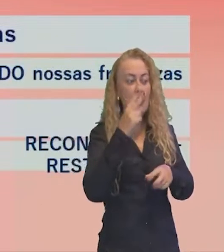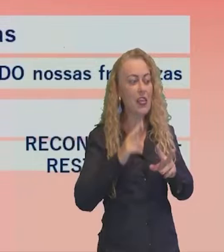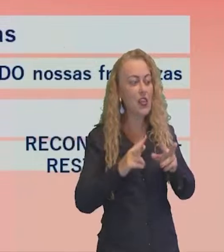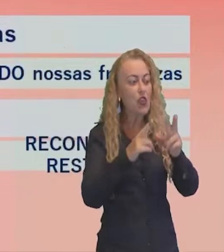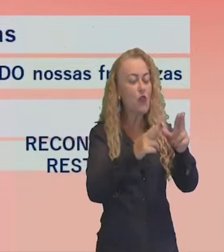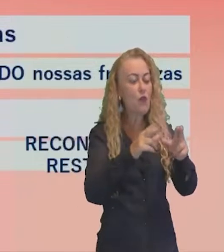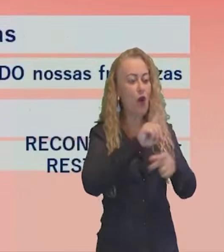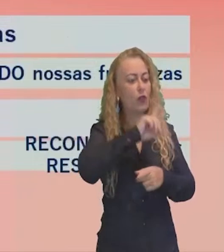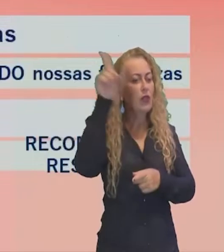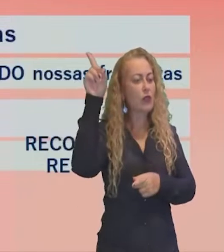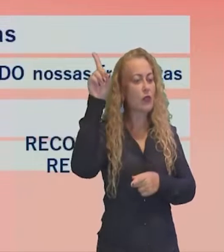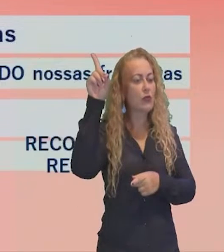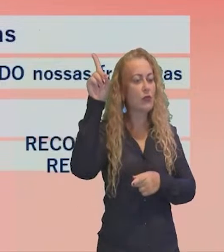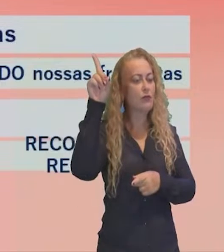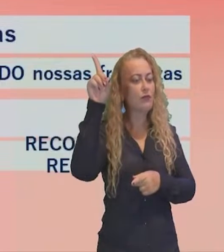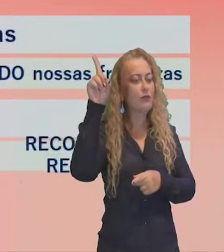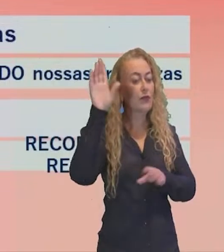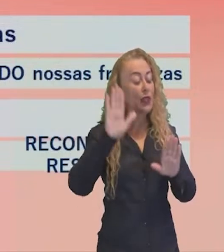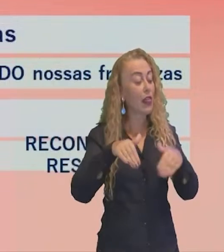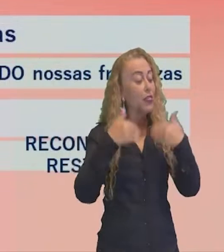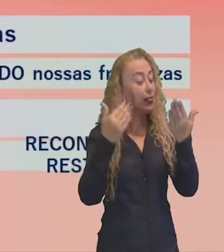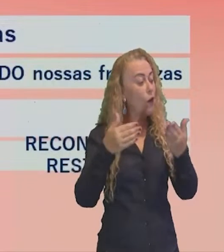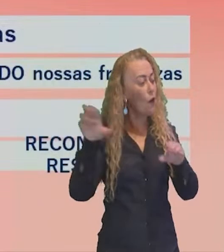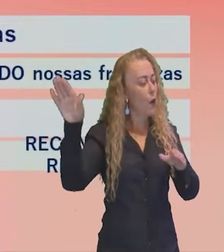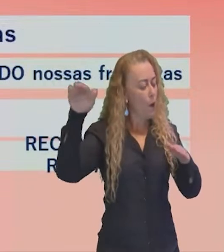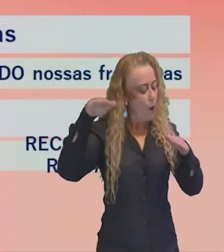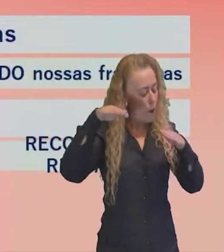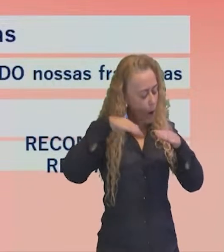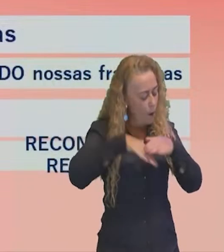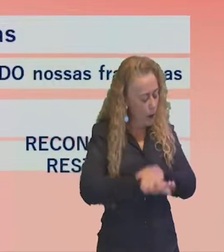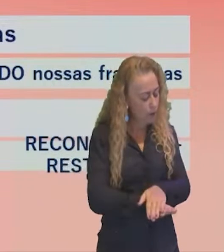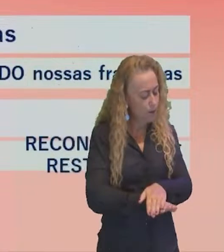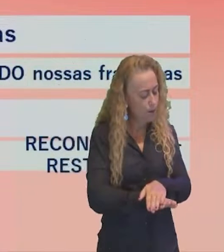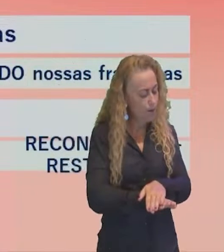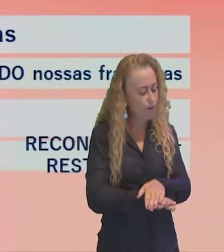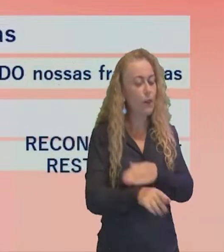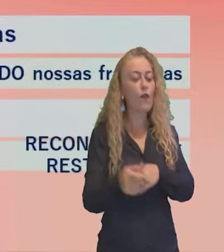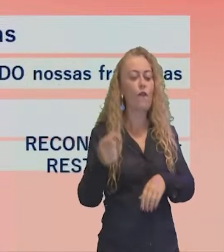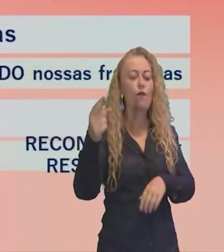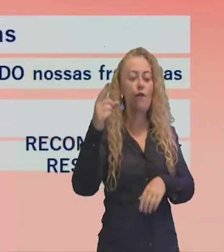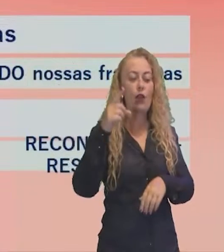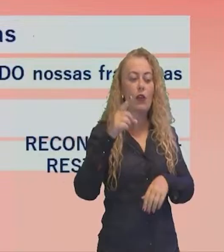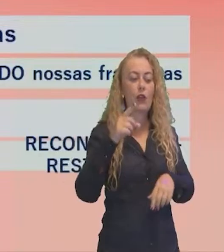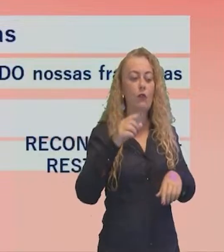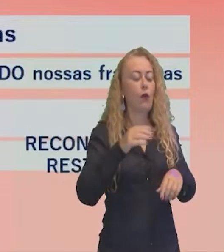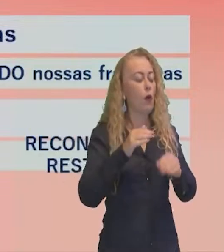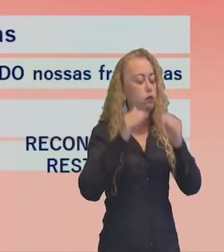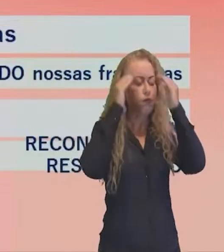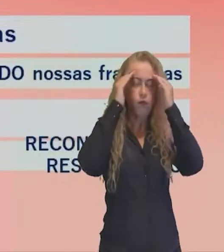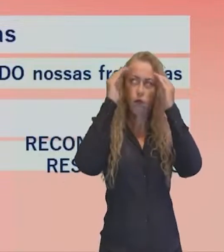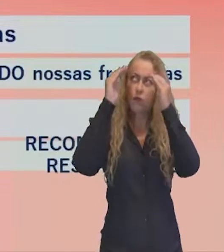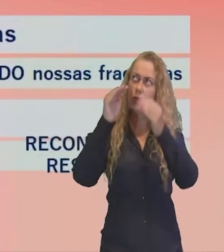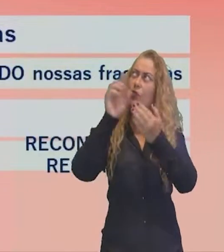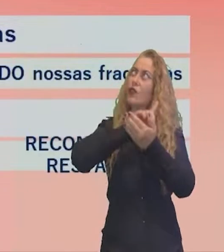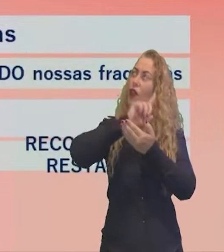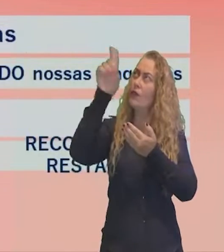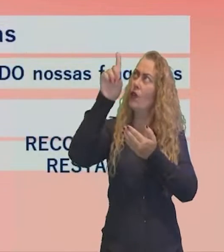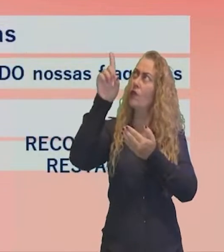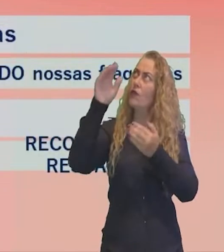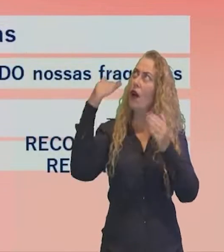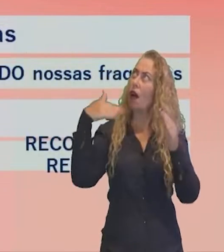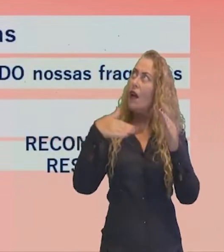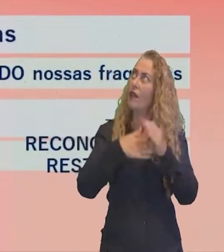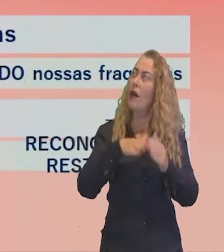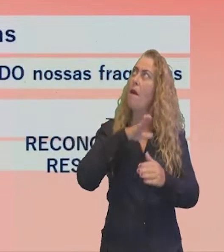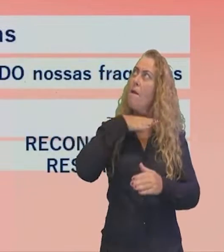apegar. Assim, na forma de homem, humilhou-se a si mesmo, sendo obediente até a morte, e